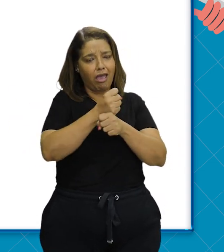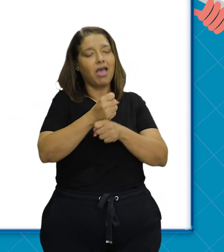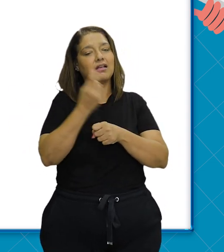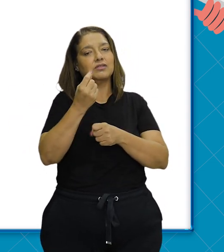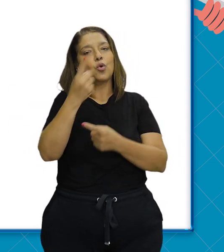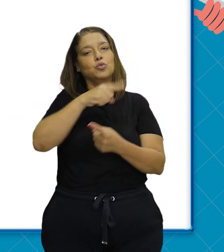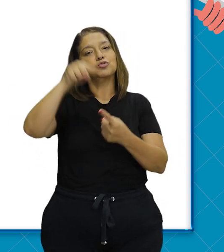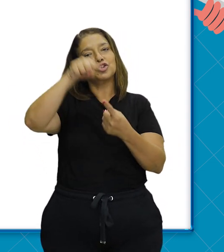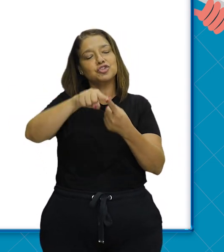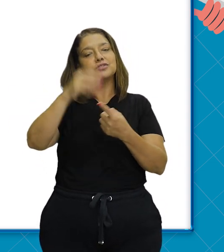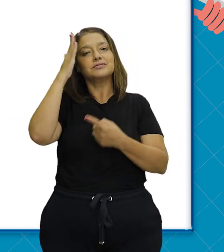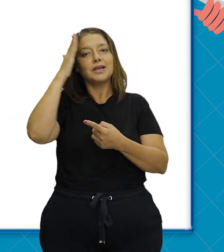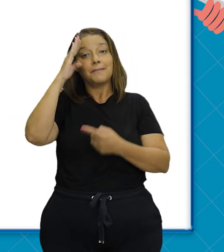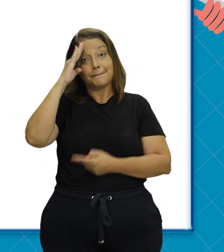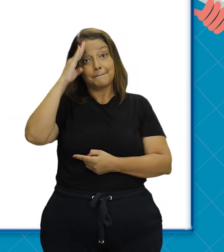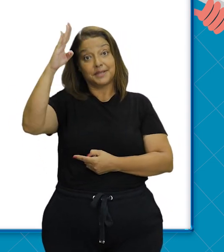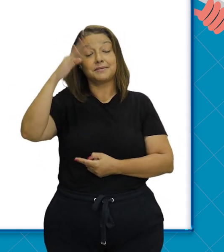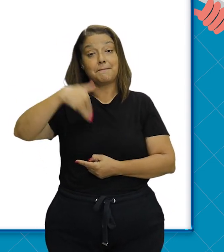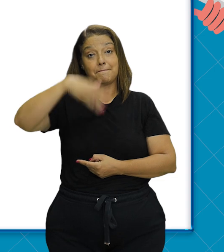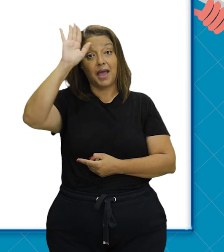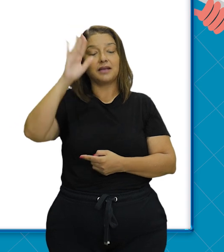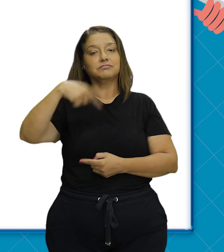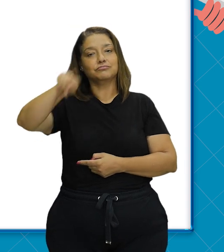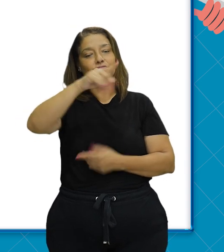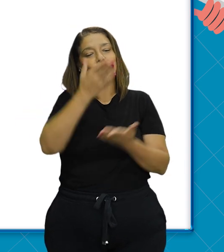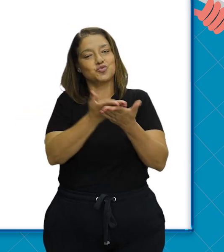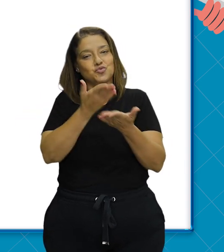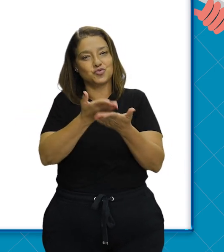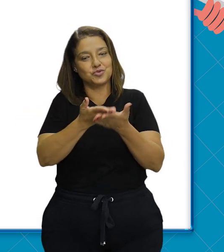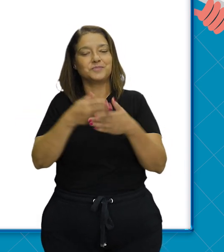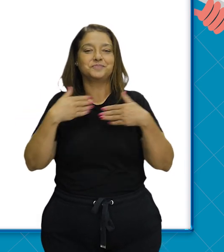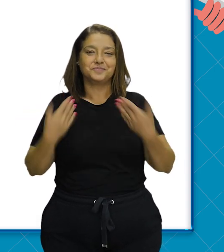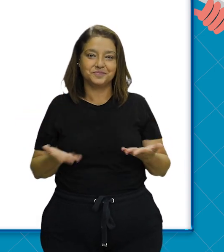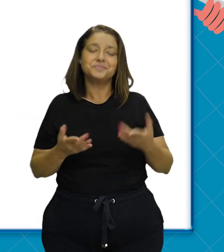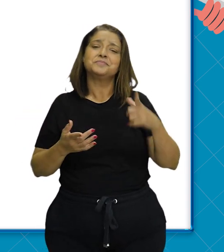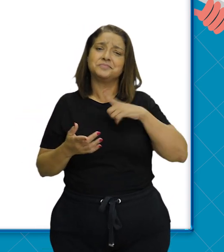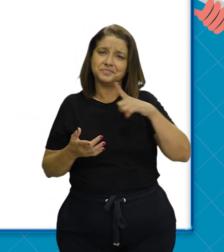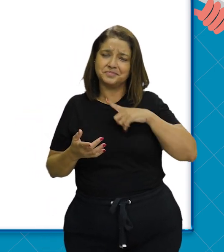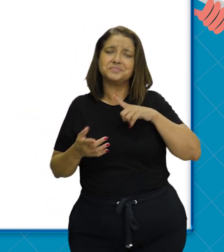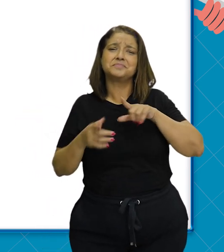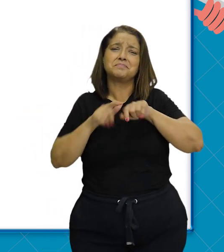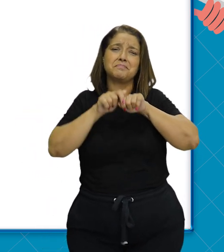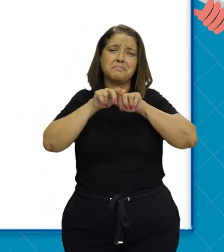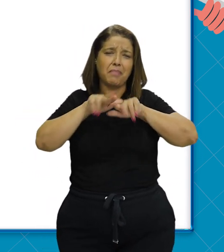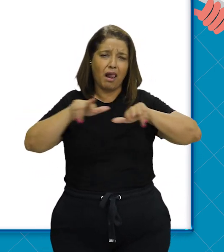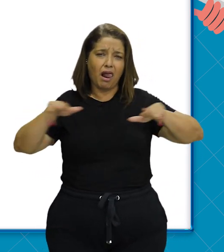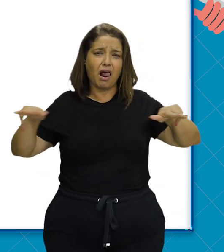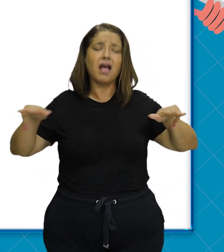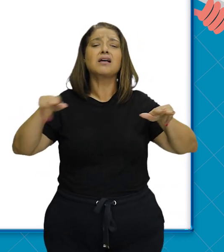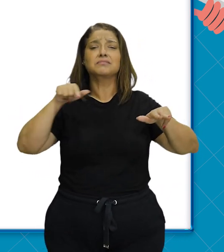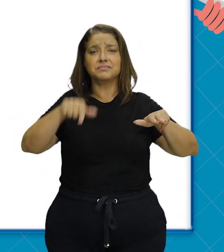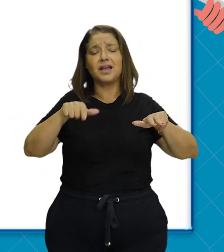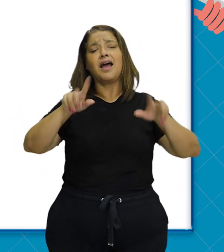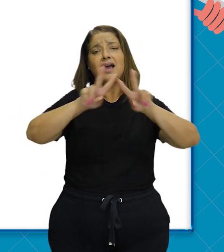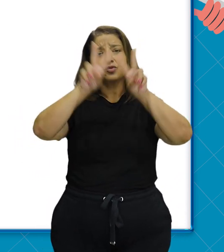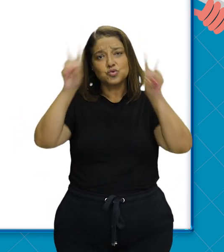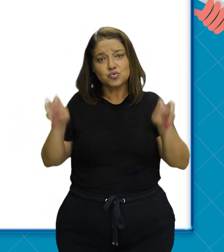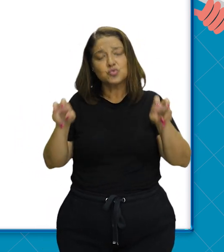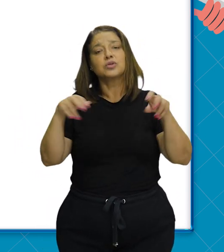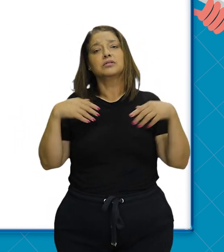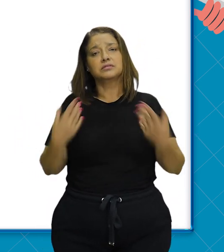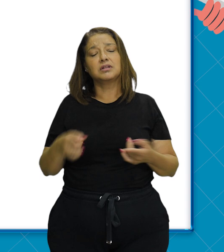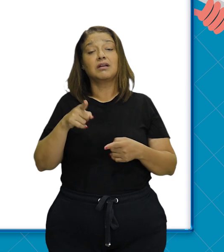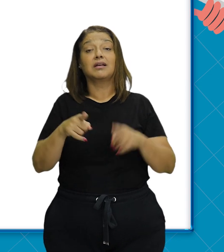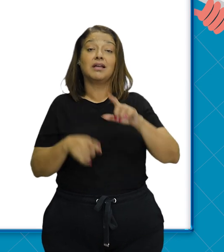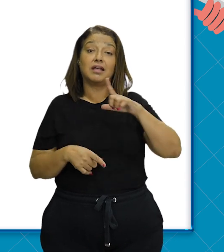maneira objetiva nos acontecimentos mais relevantes para o seu estudo. Entendo que há muita polarização sobre esse assunto, então busquei